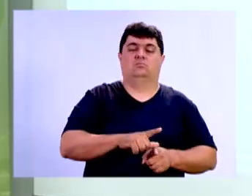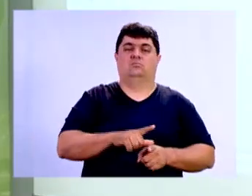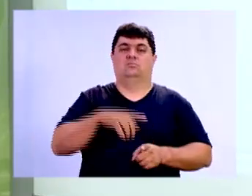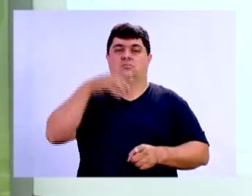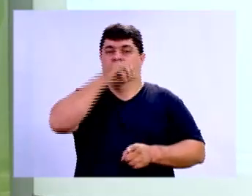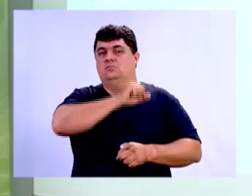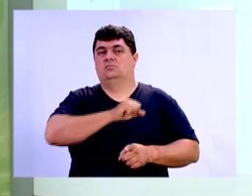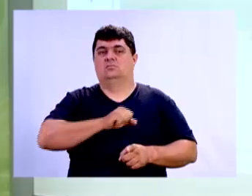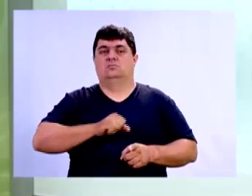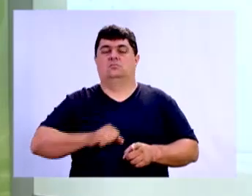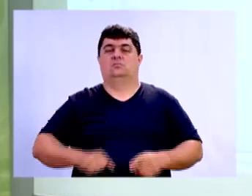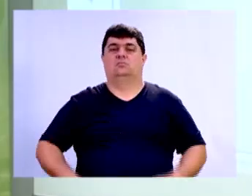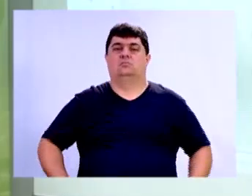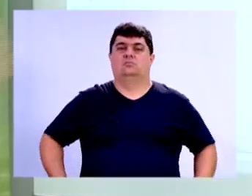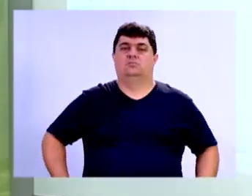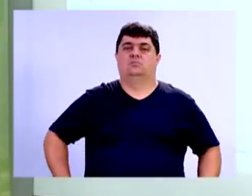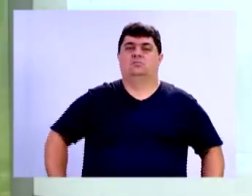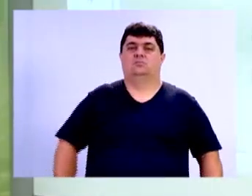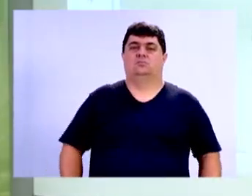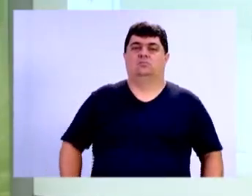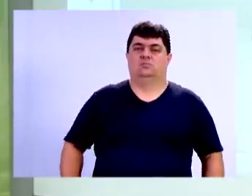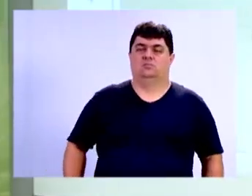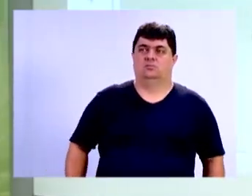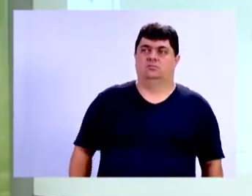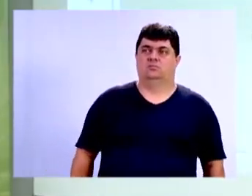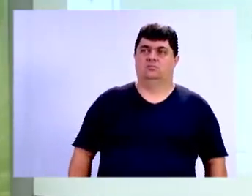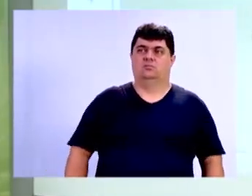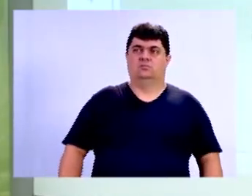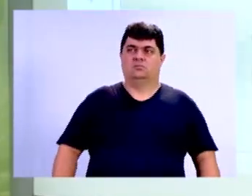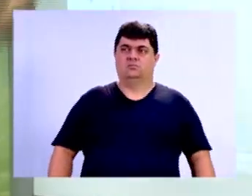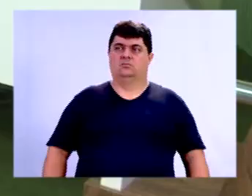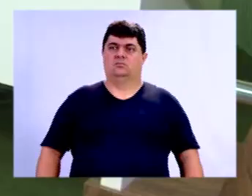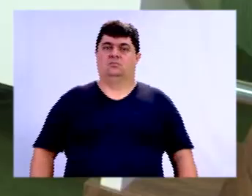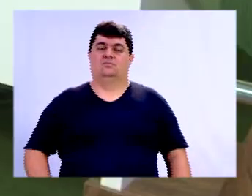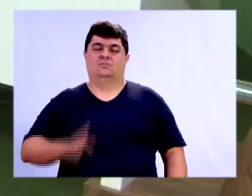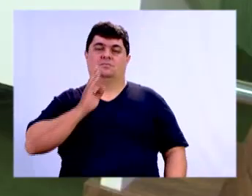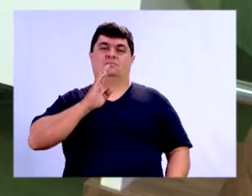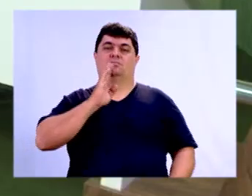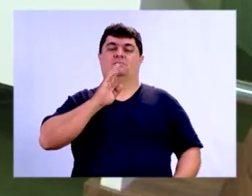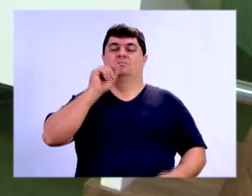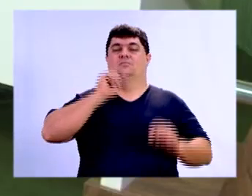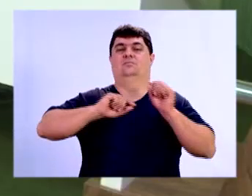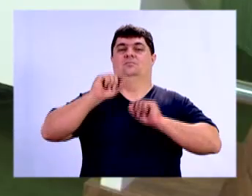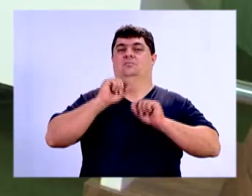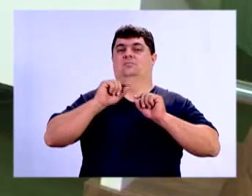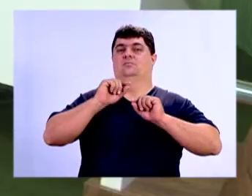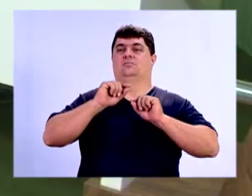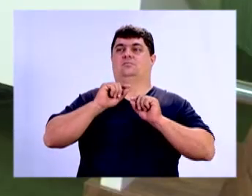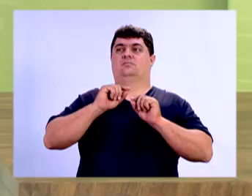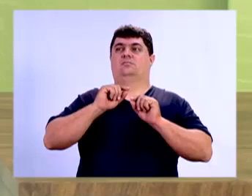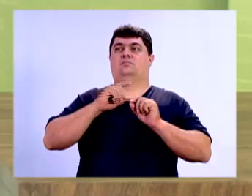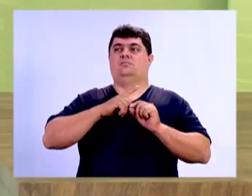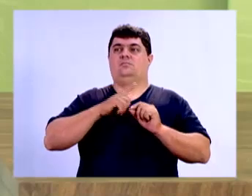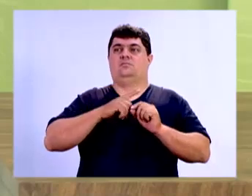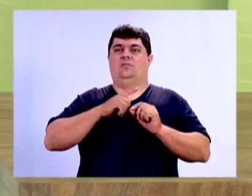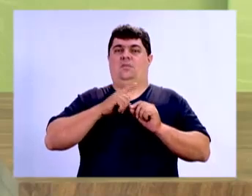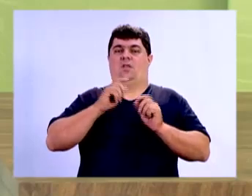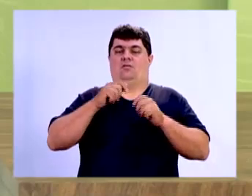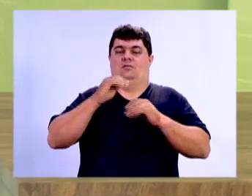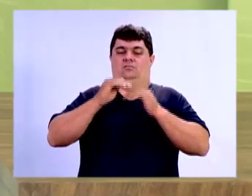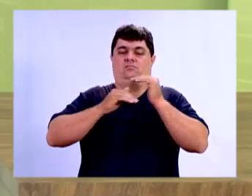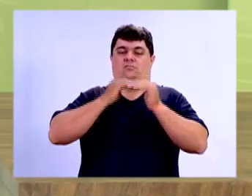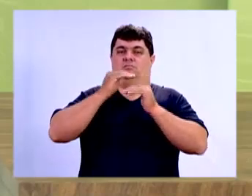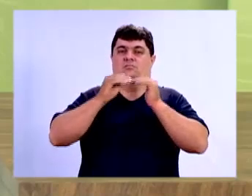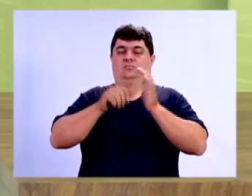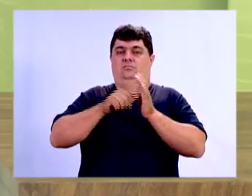mais rápida dentro de uma coleção de informações. Professor, é interessante que nós estamos vendo num crescendo, né?